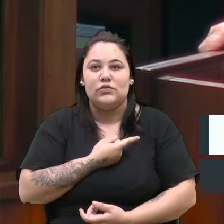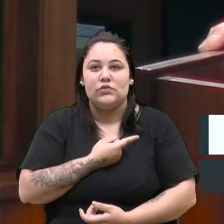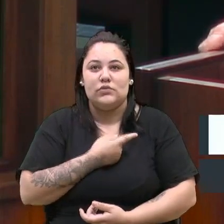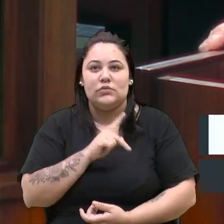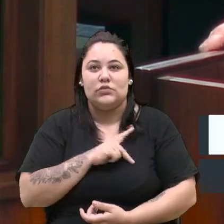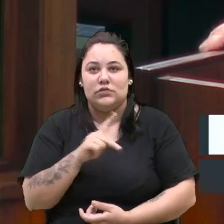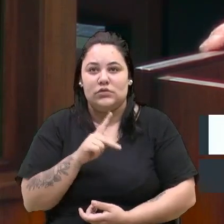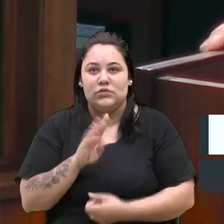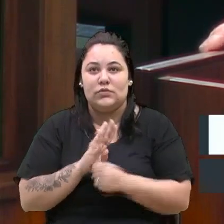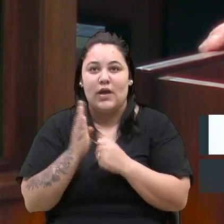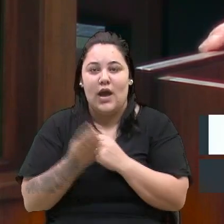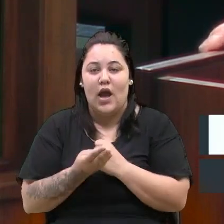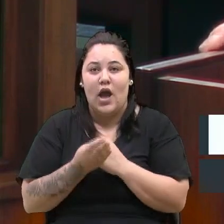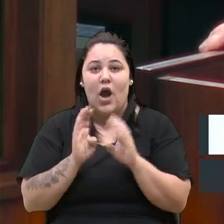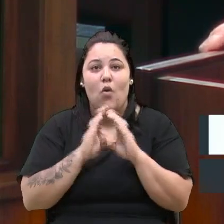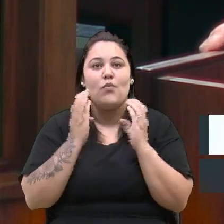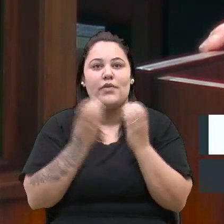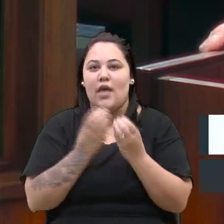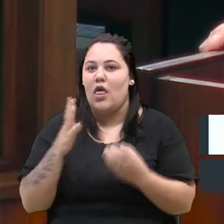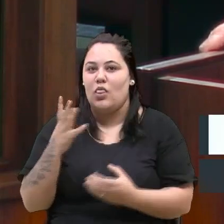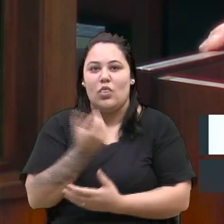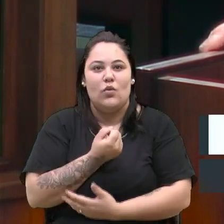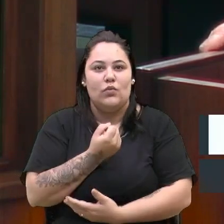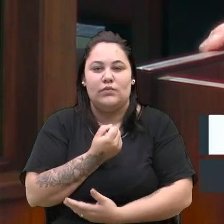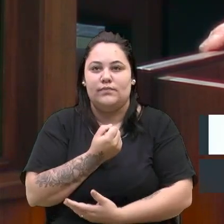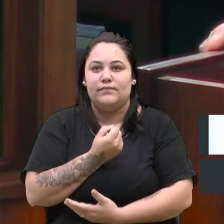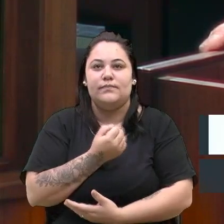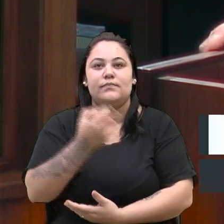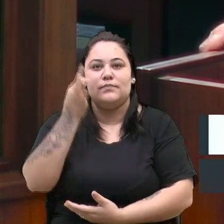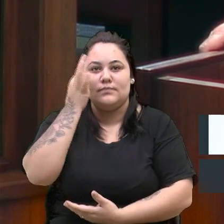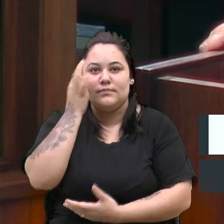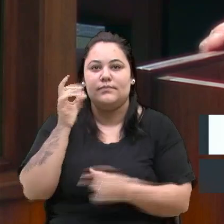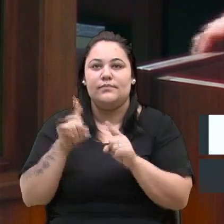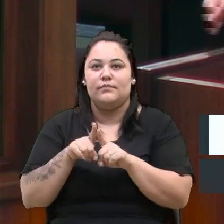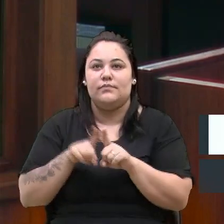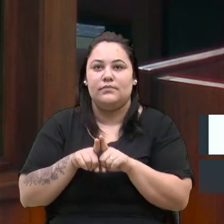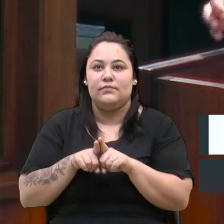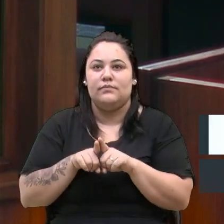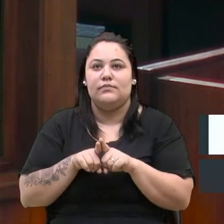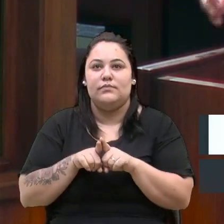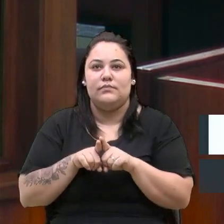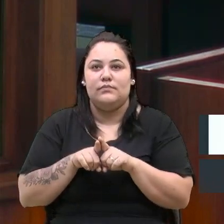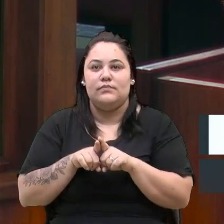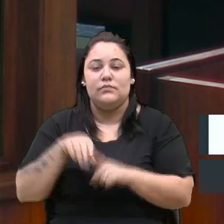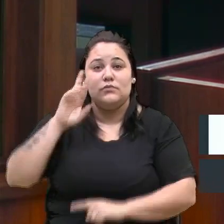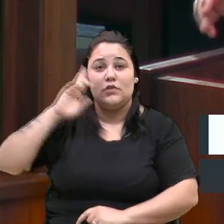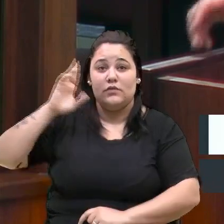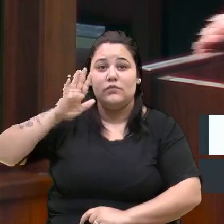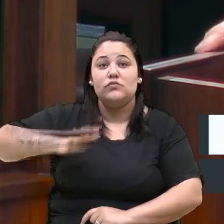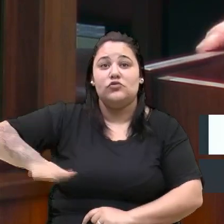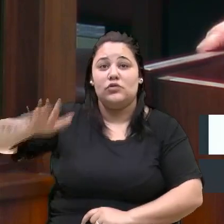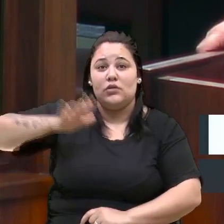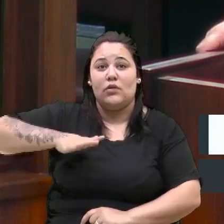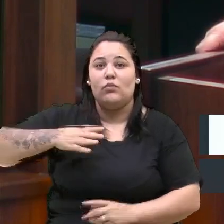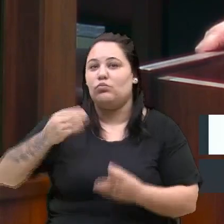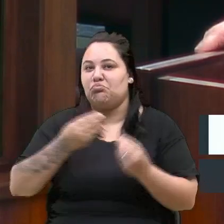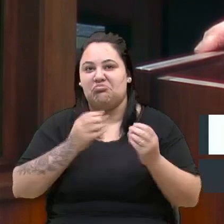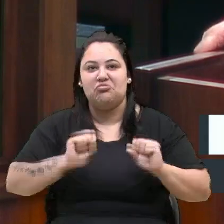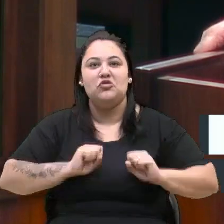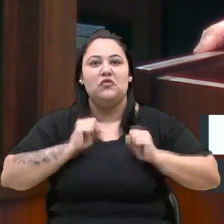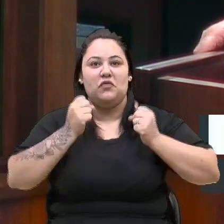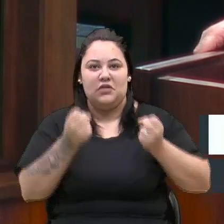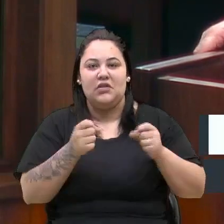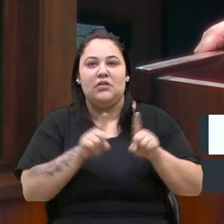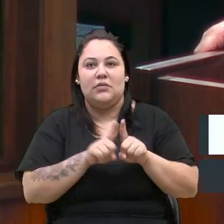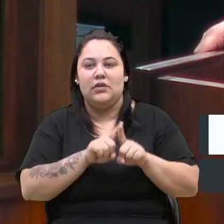lá, a comunidade estava bastante presente, mas a diretoria do bairro bastante empenhada. Não só